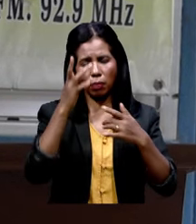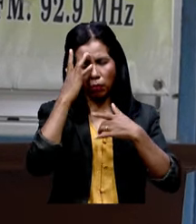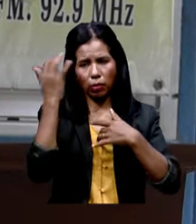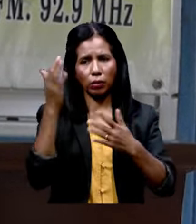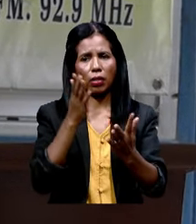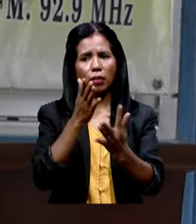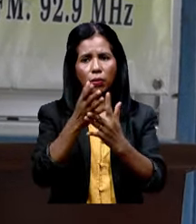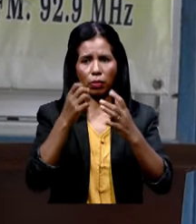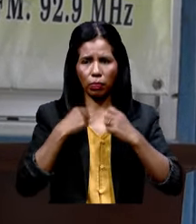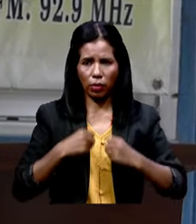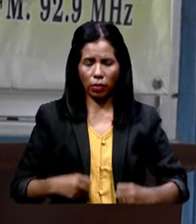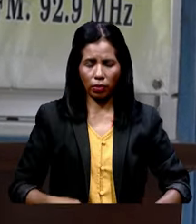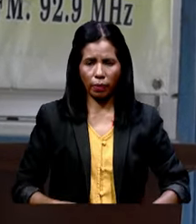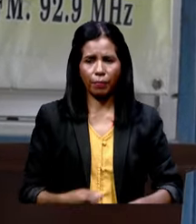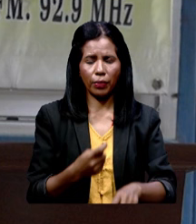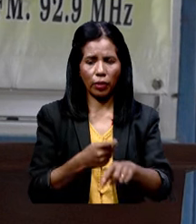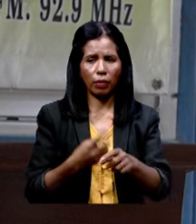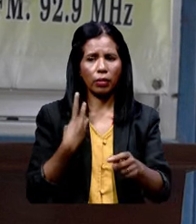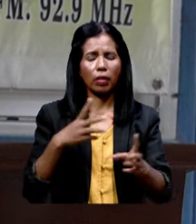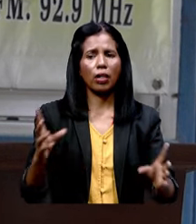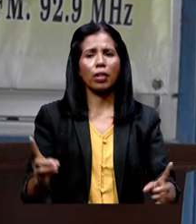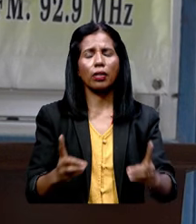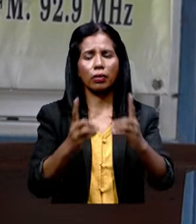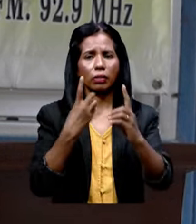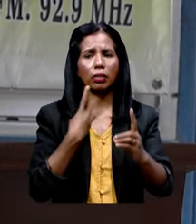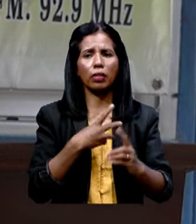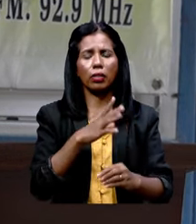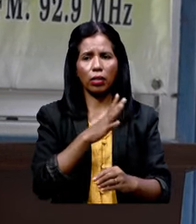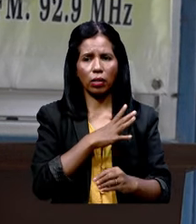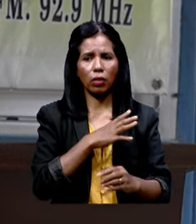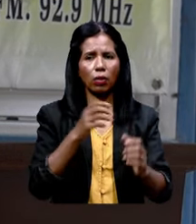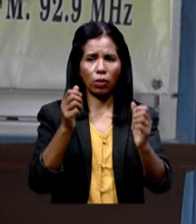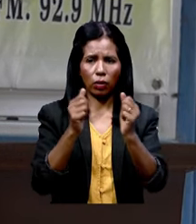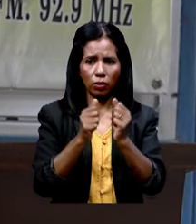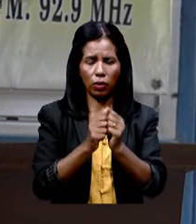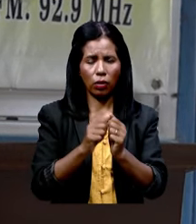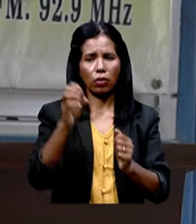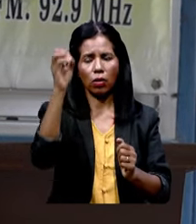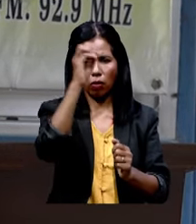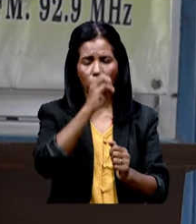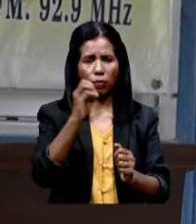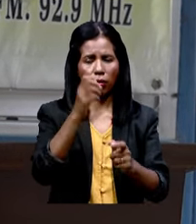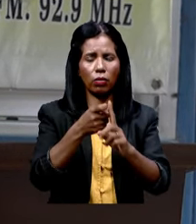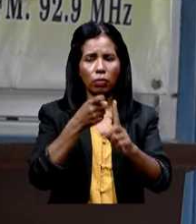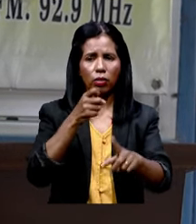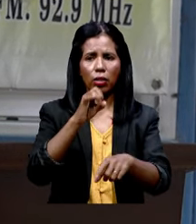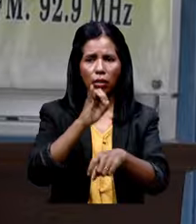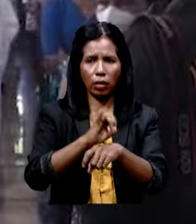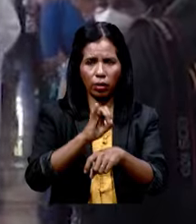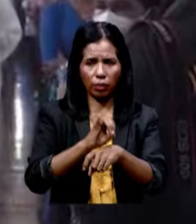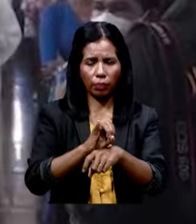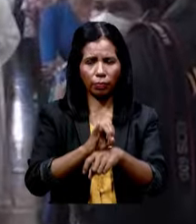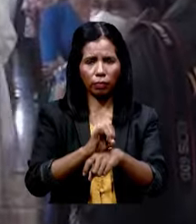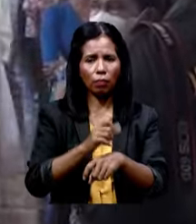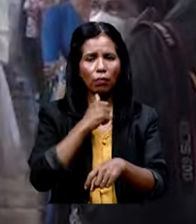ba saúde situação de ne ma kita ha sobre te espera kata ho observação husi